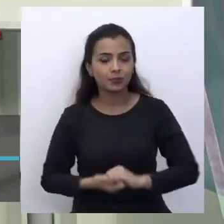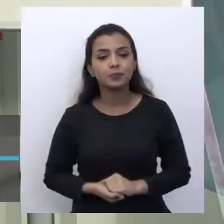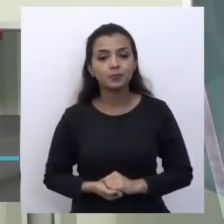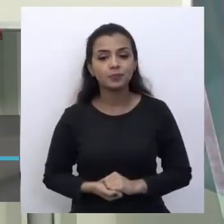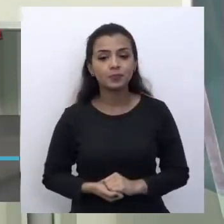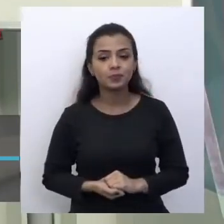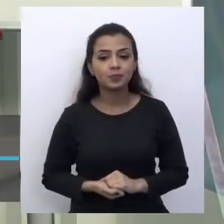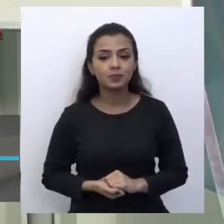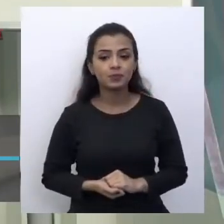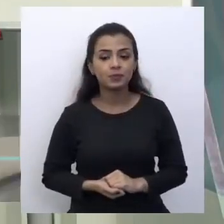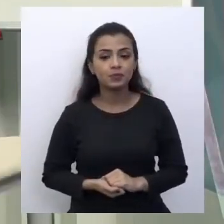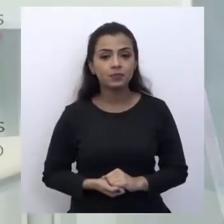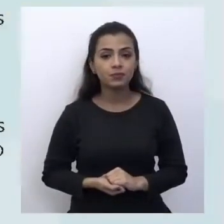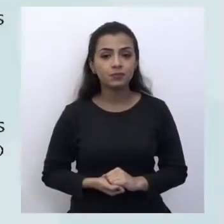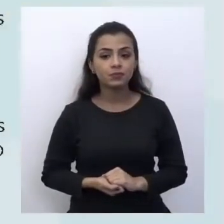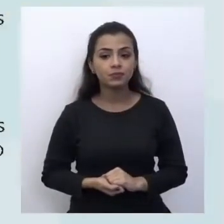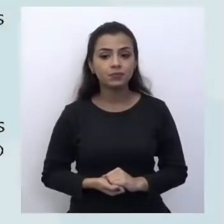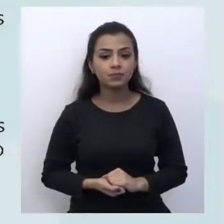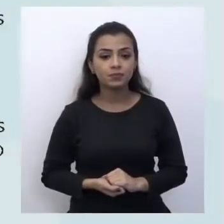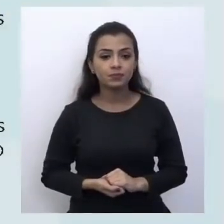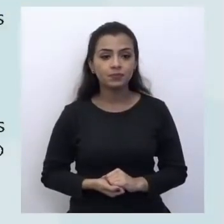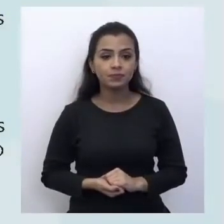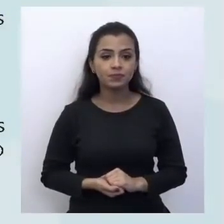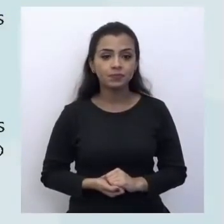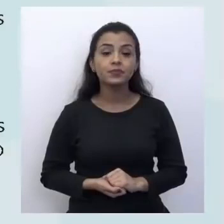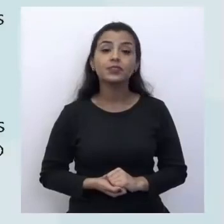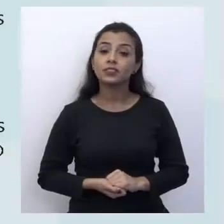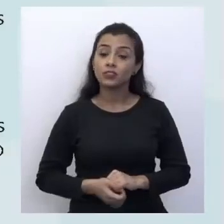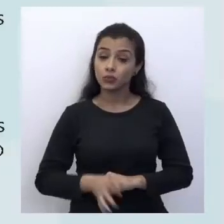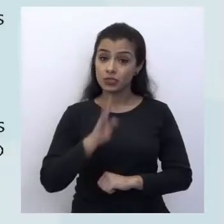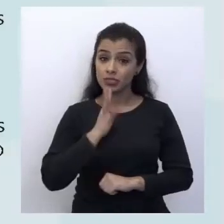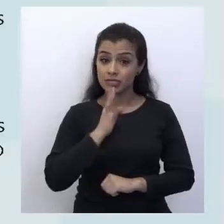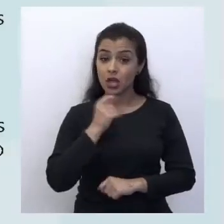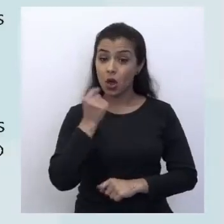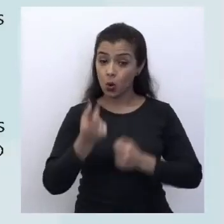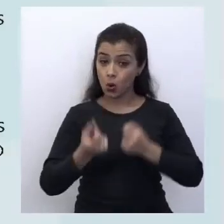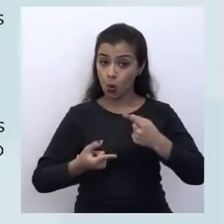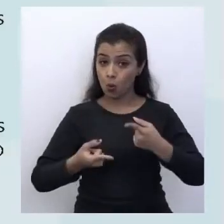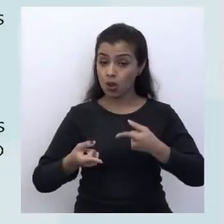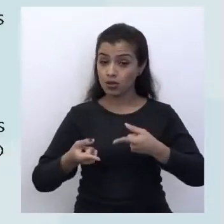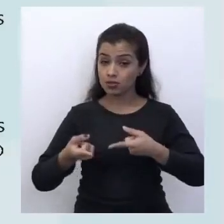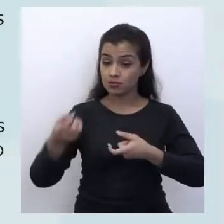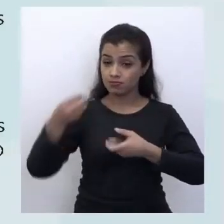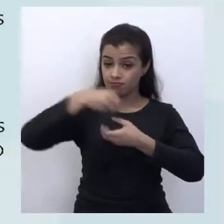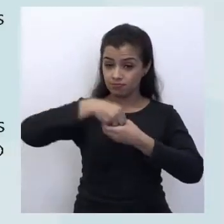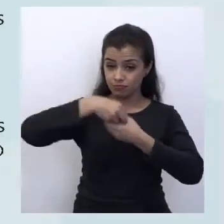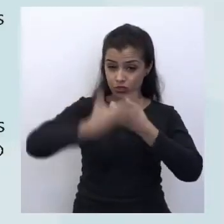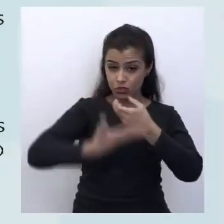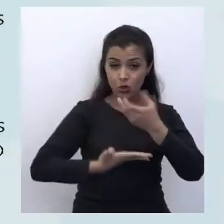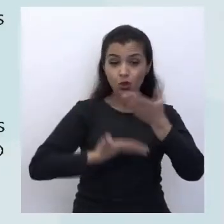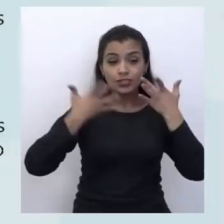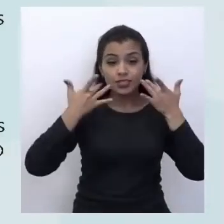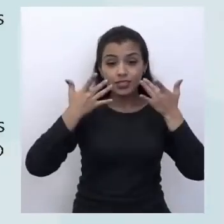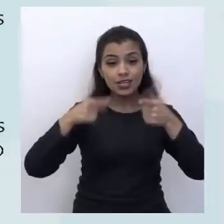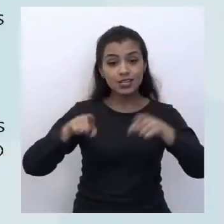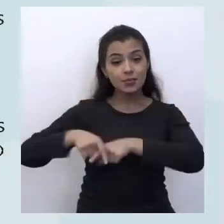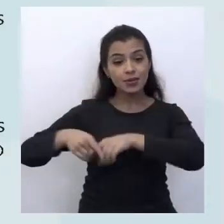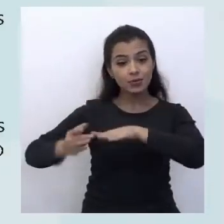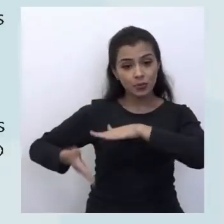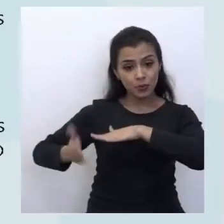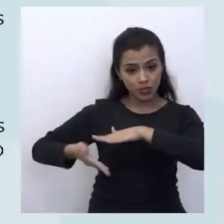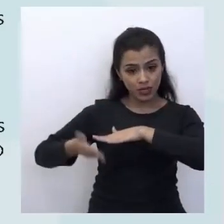acabando. Vamos lá. Nós conhecemos alguns elementos teatrais contemporâneos, apreciamos alguns vídeos com os elementos